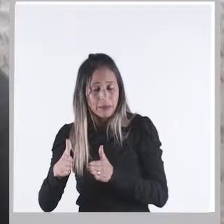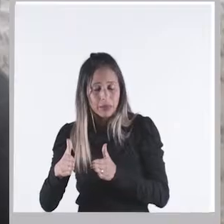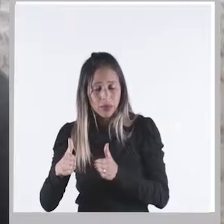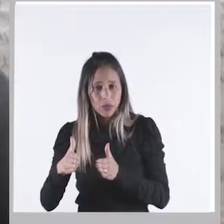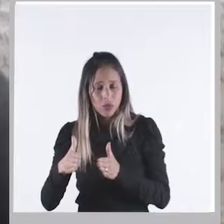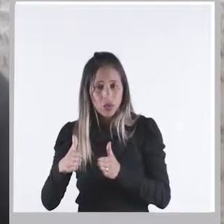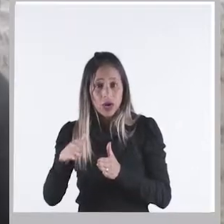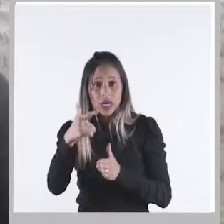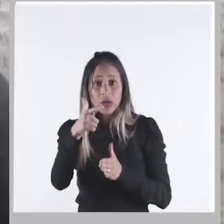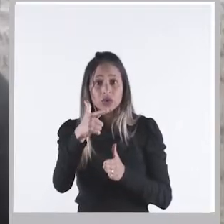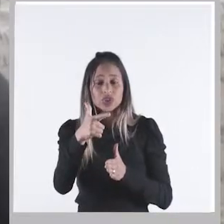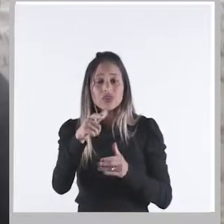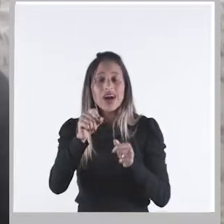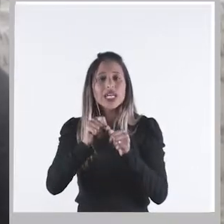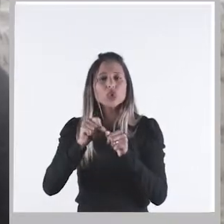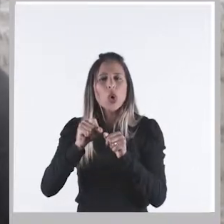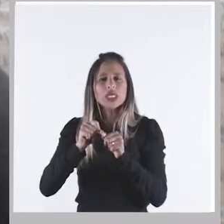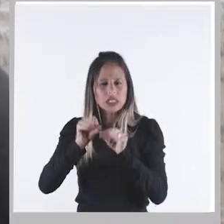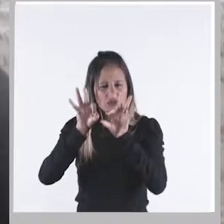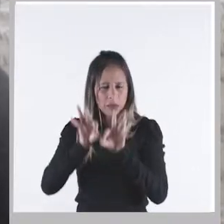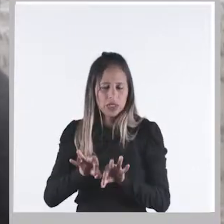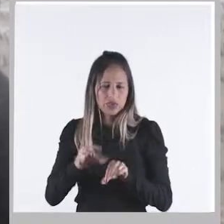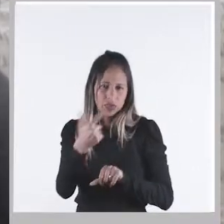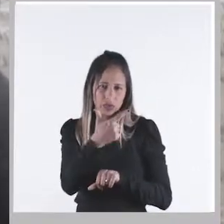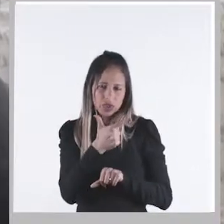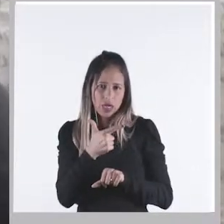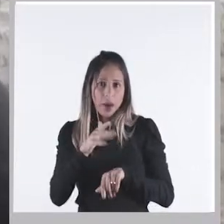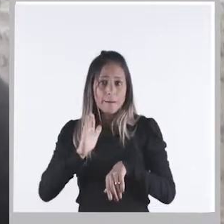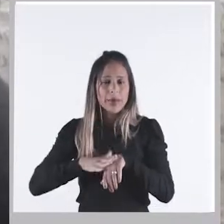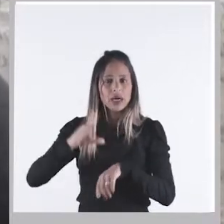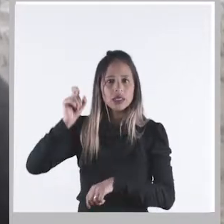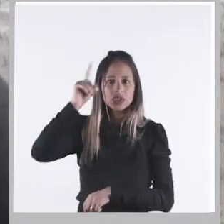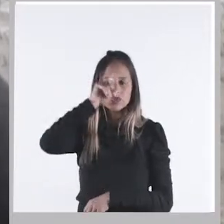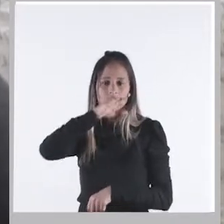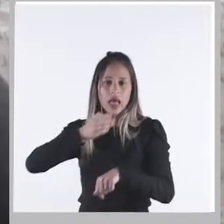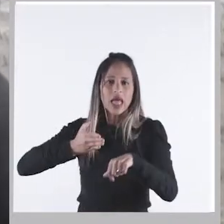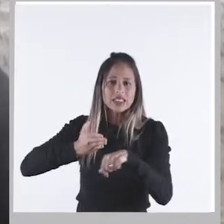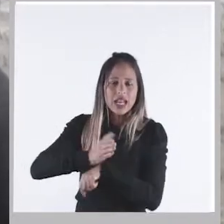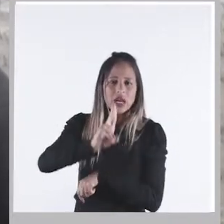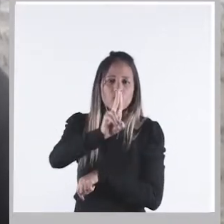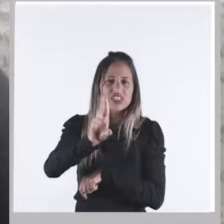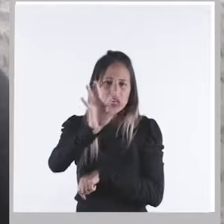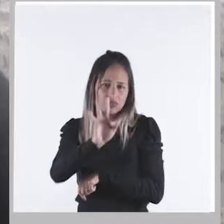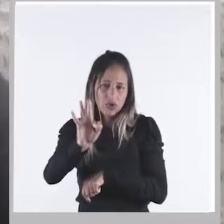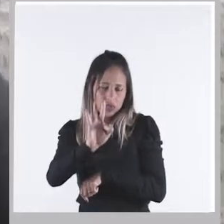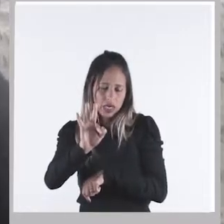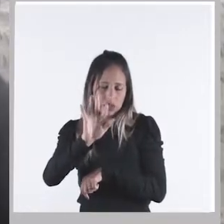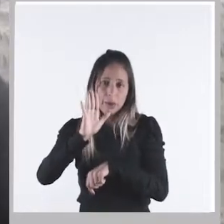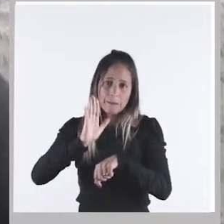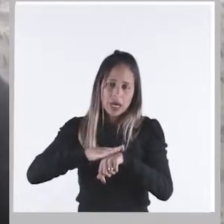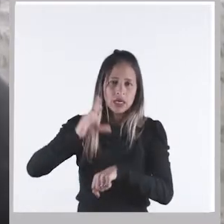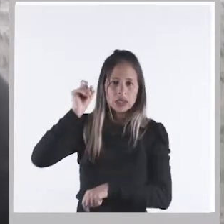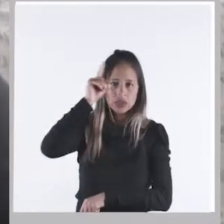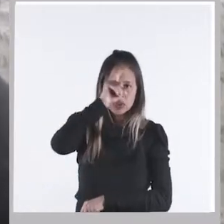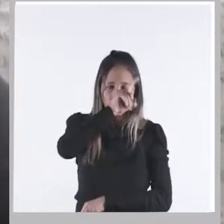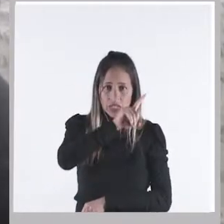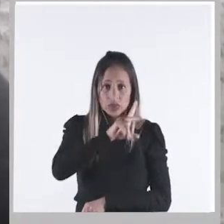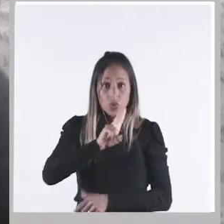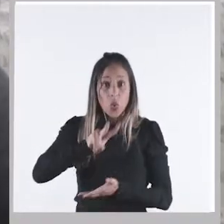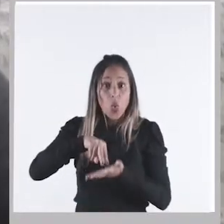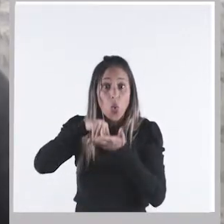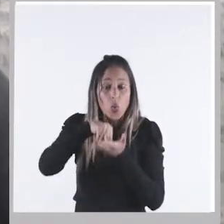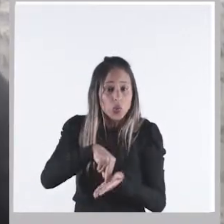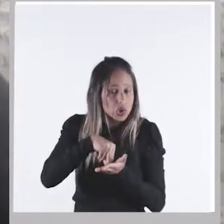tinha ações afirmativas, né? Então era muito mais difícil entrar na universidade, né? Era muito mais difícil se manter na